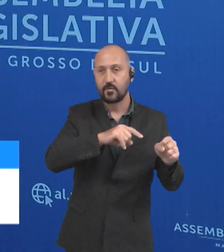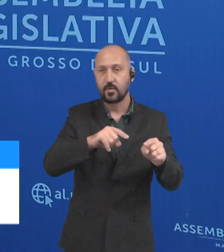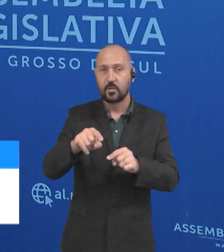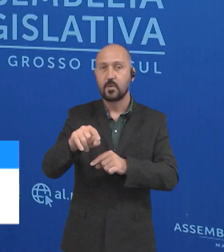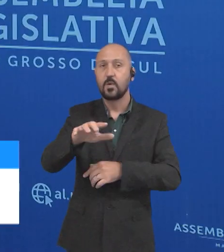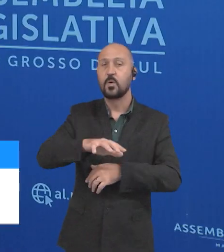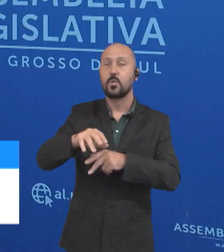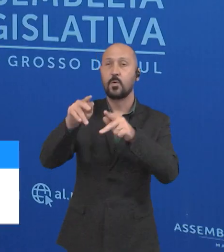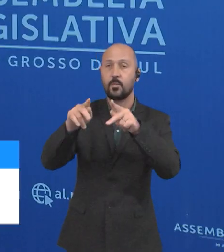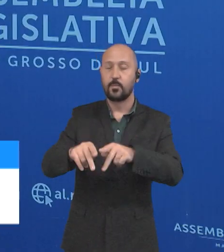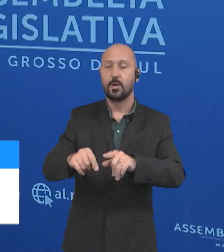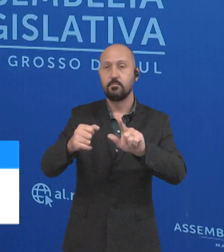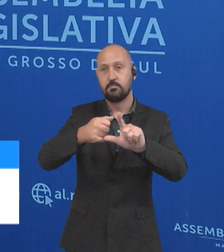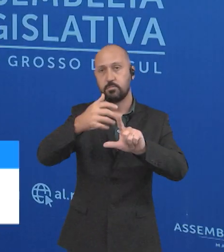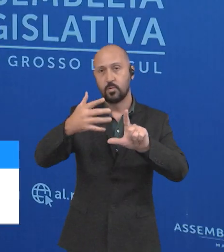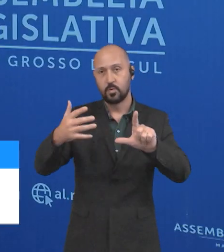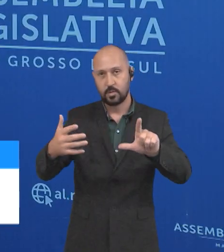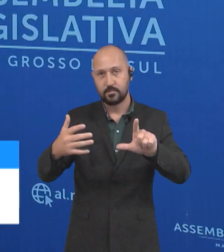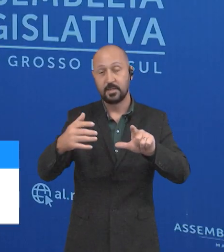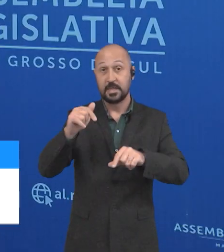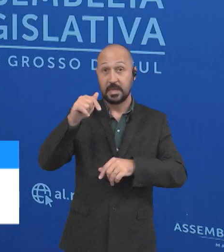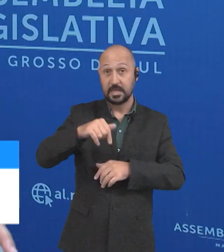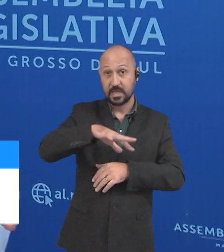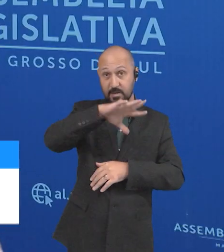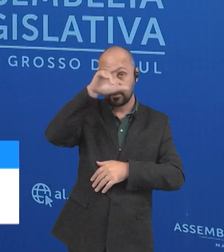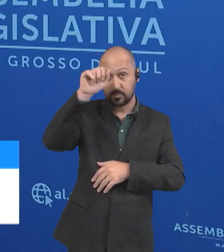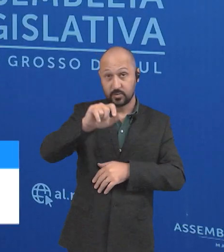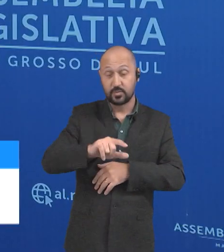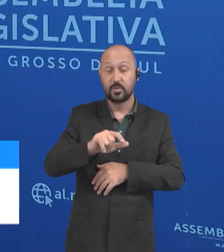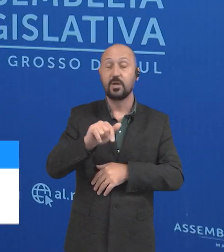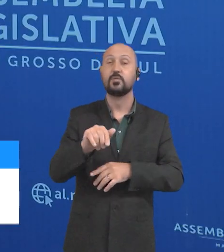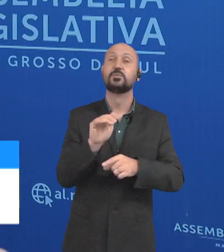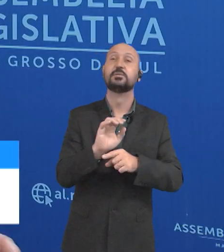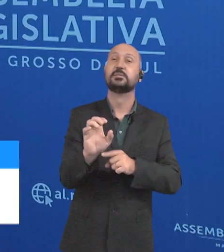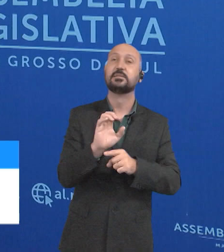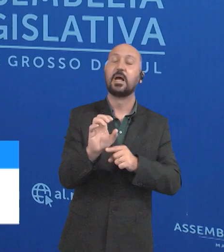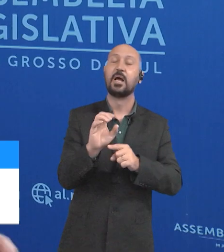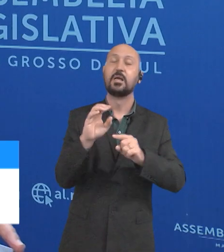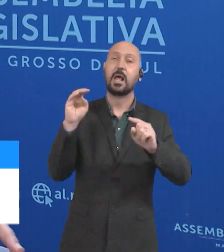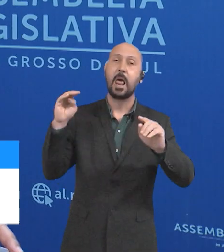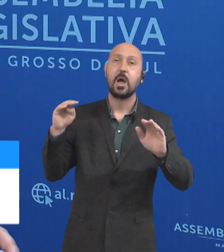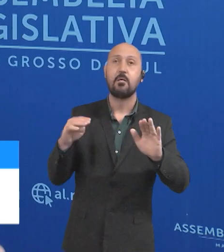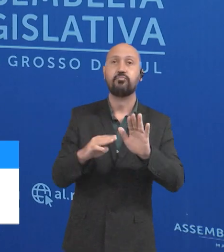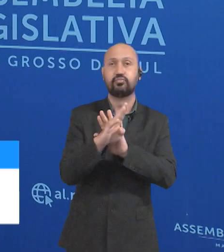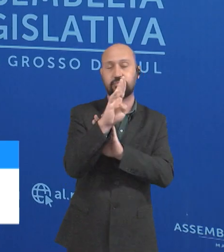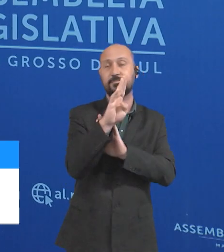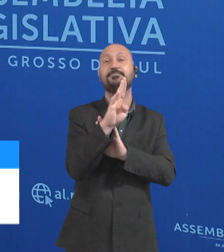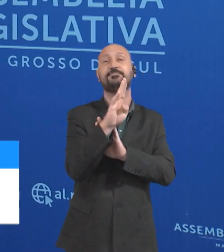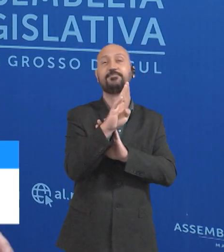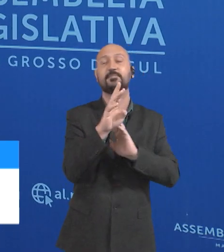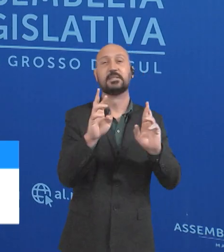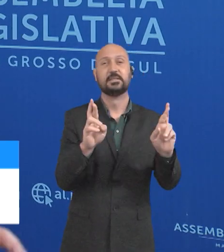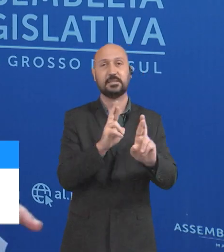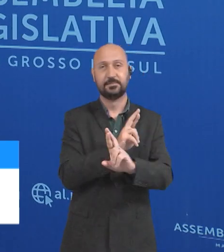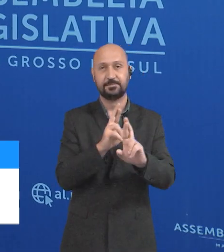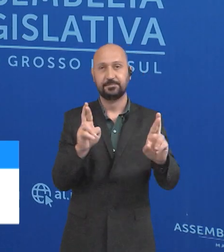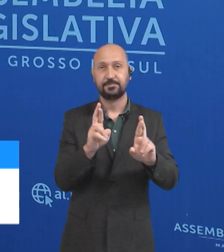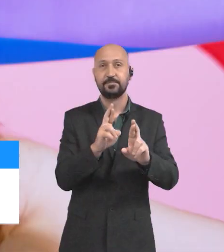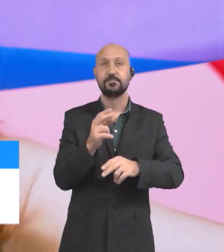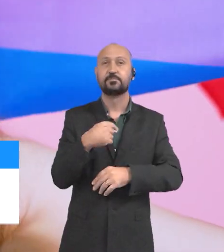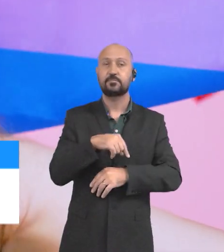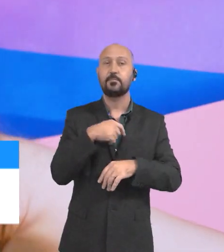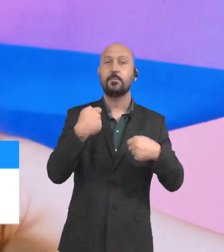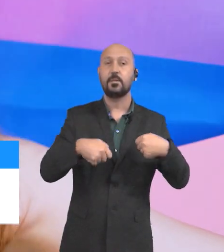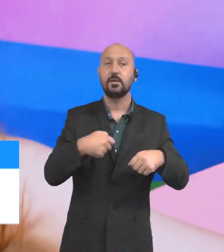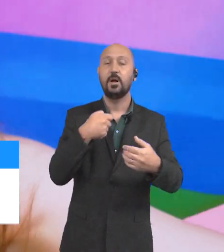violento com a população LGBTQIAPN+, e o Mato Grosso do Sul é um estado que se destaca nessas